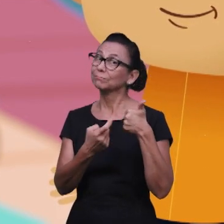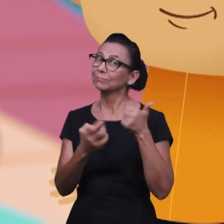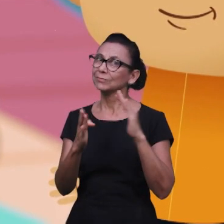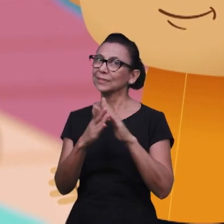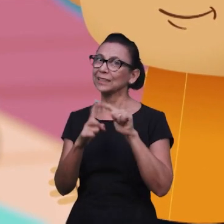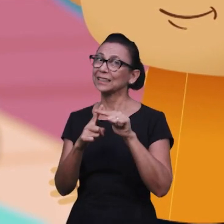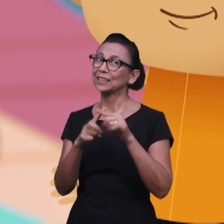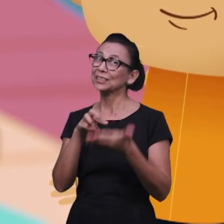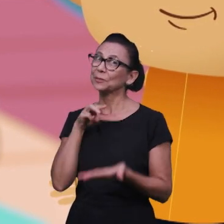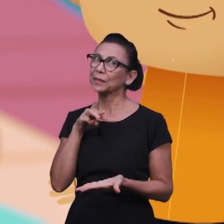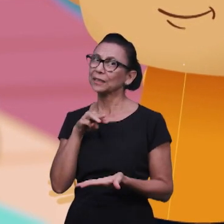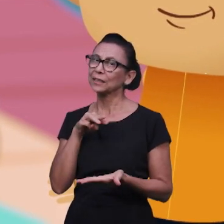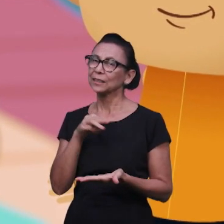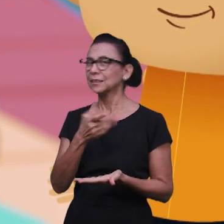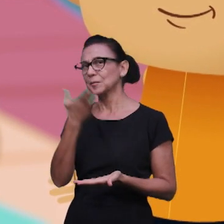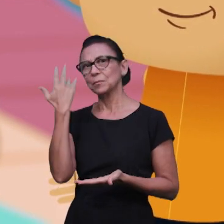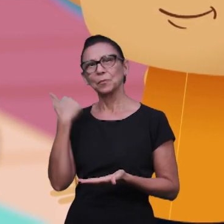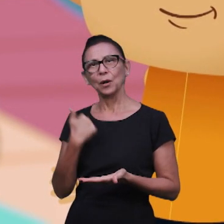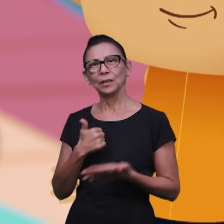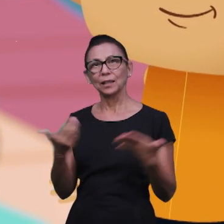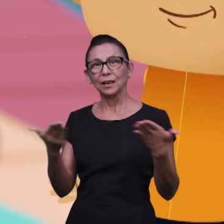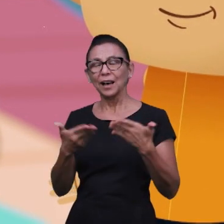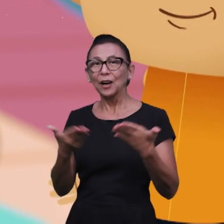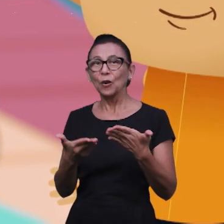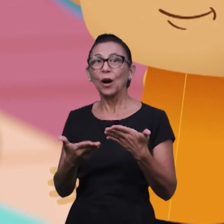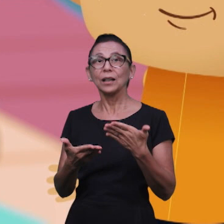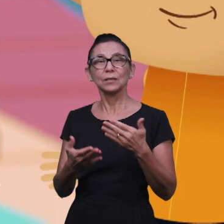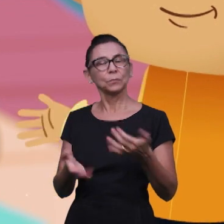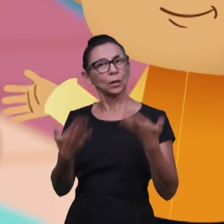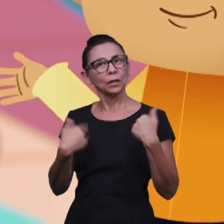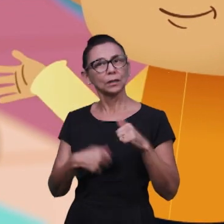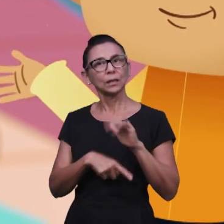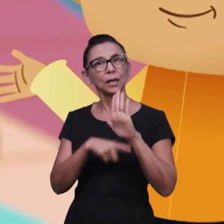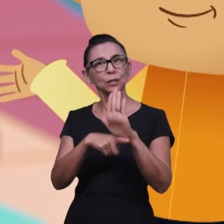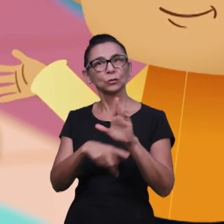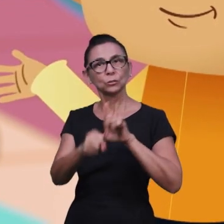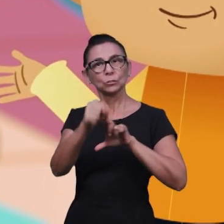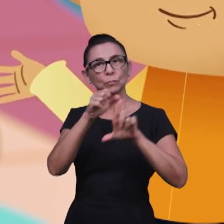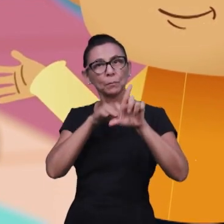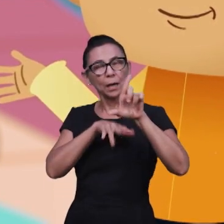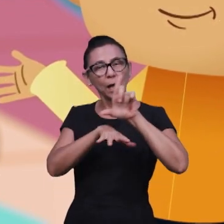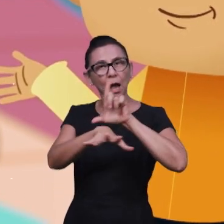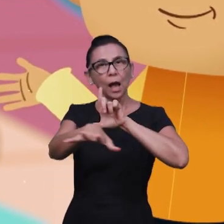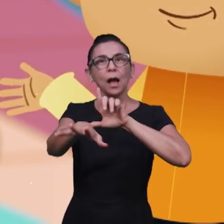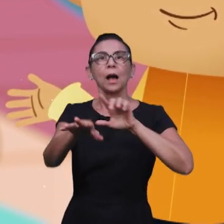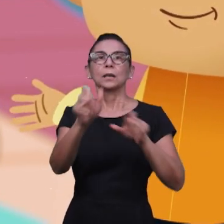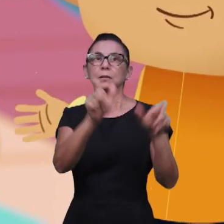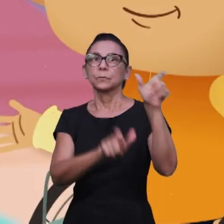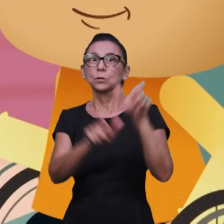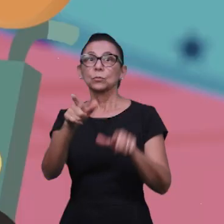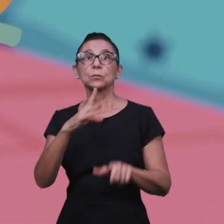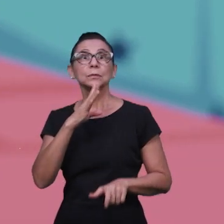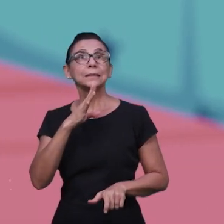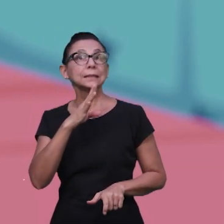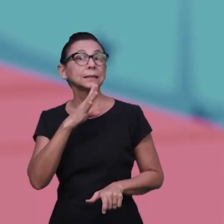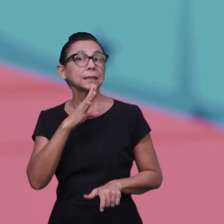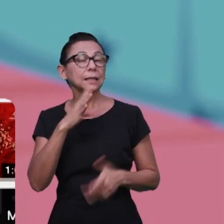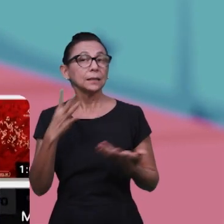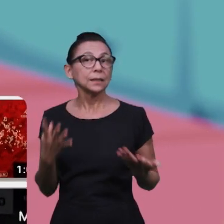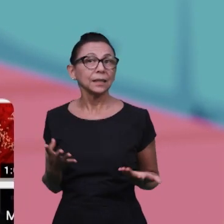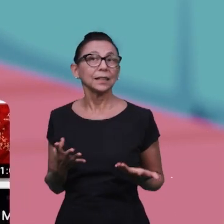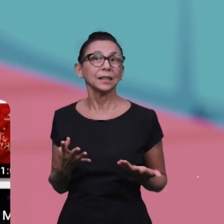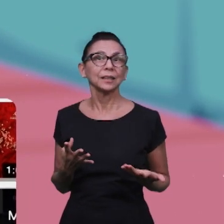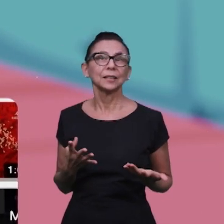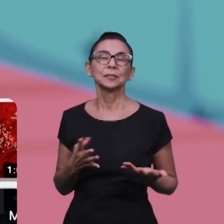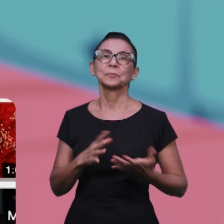igreja? Faça isso e ajude a espalhar os conteúdos da Igreja Cristã Maranata e edificar muitas pessoas. E aí, quem ainda